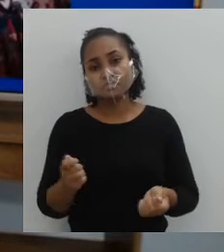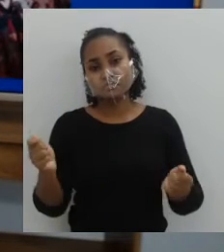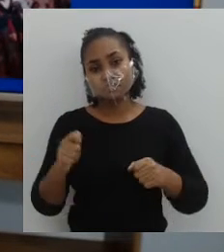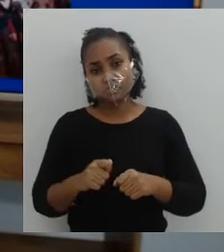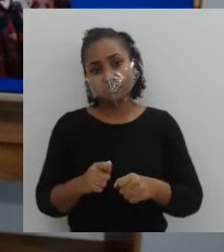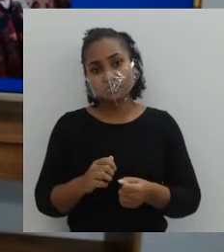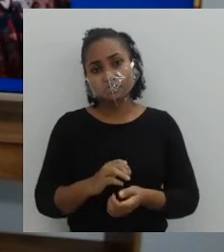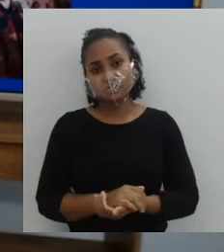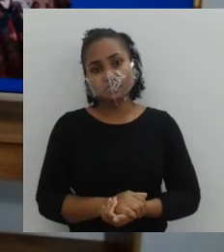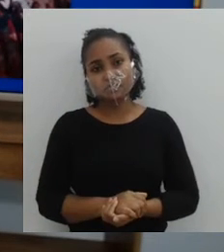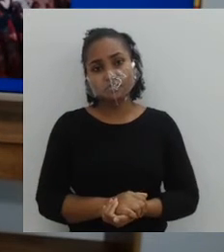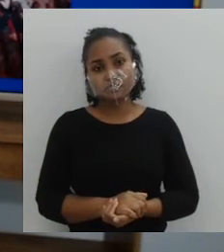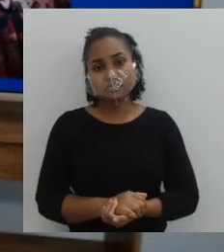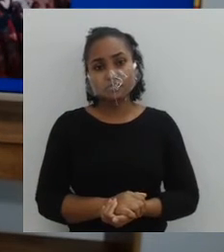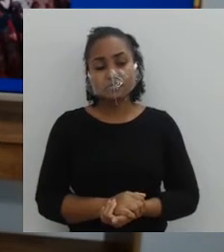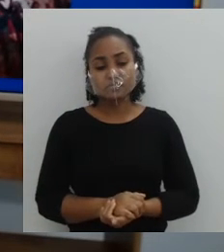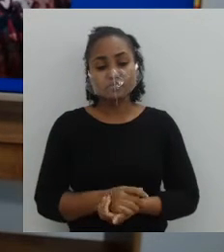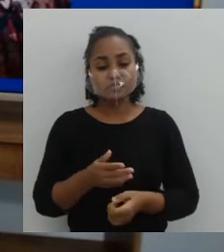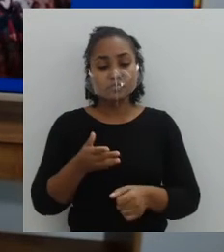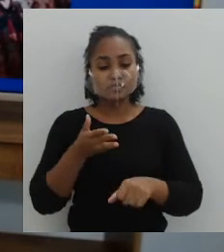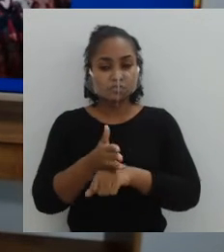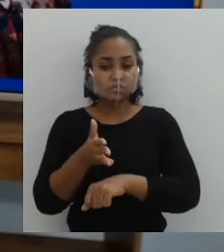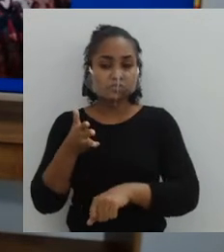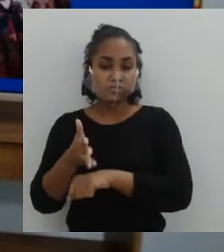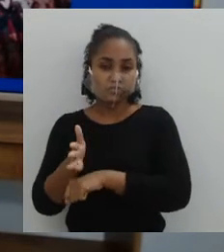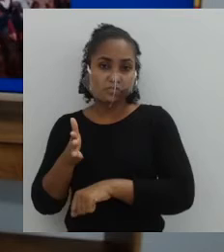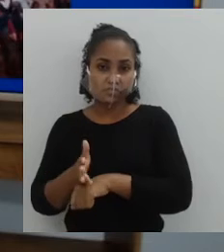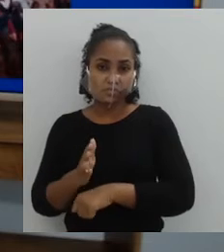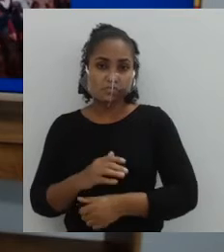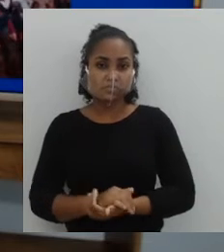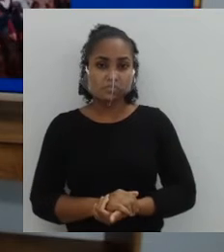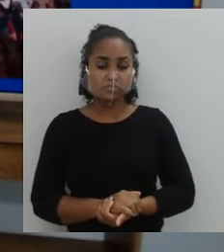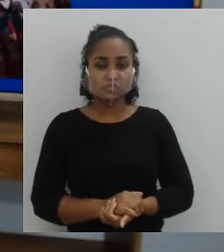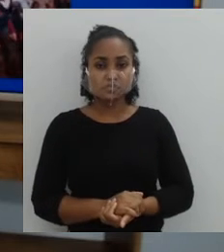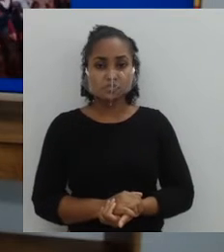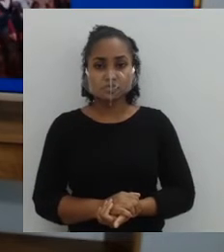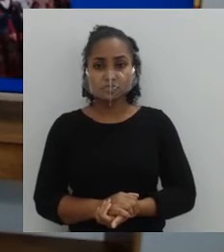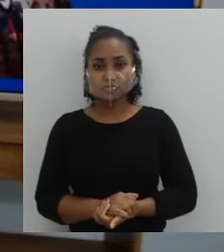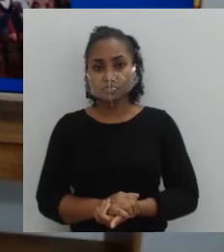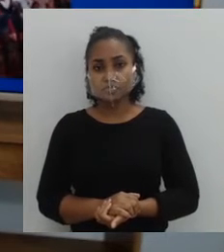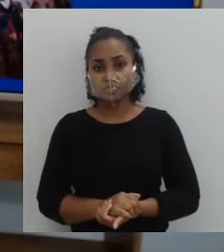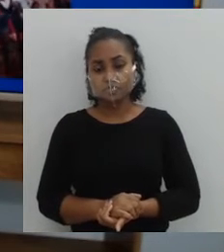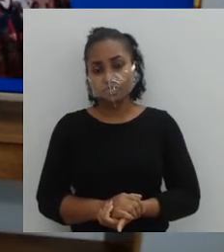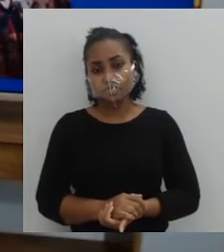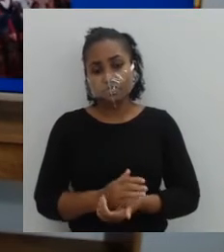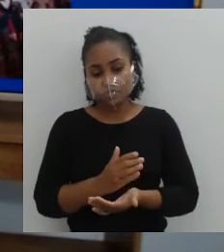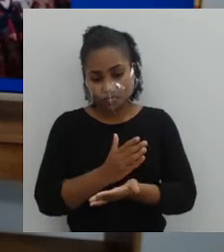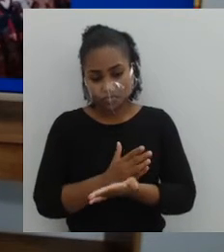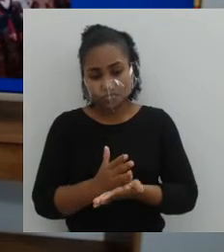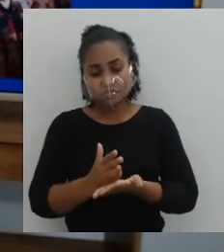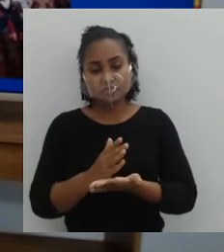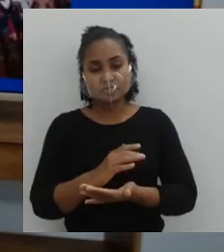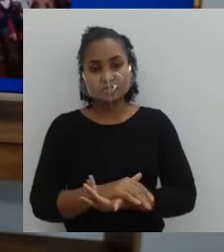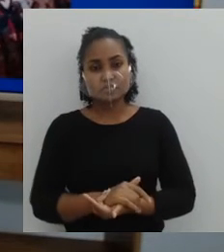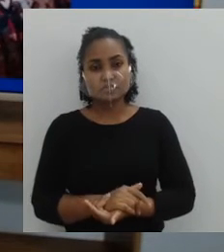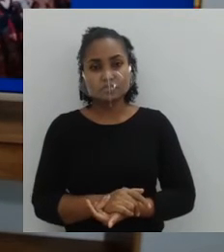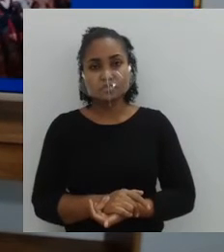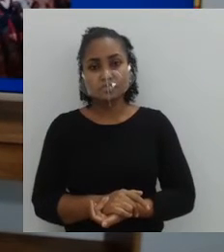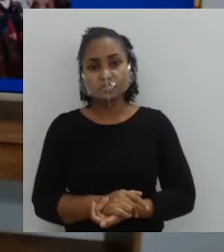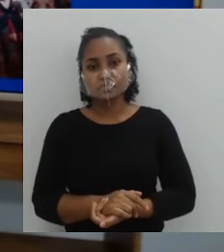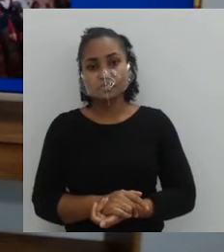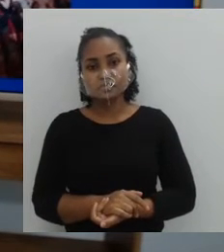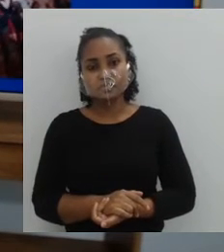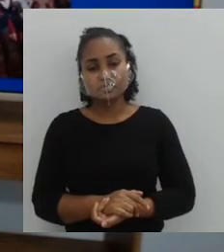não sejam invadidos pelos holandeses. Os holandeses chegam, a princípio fica na